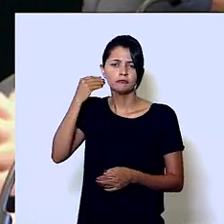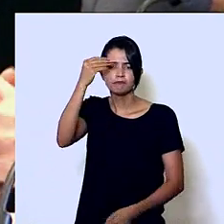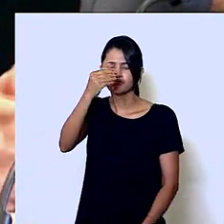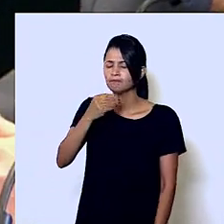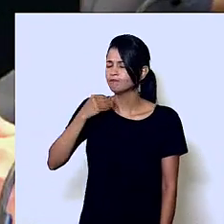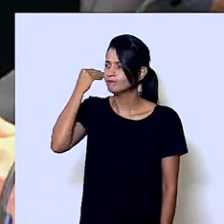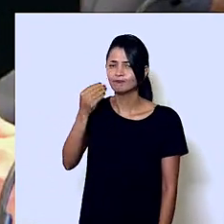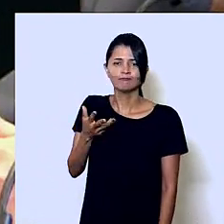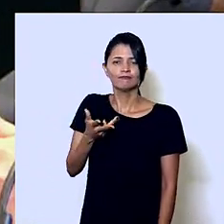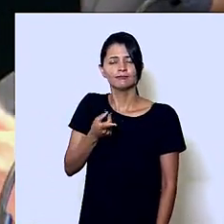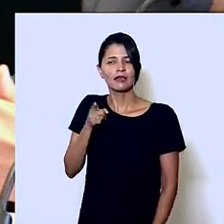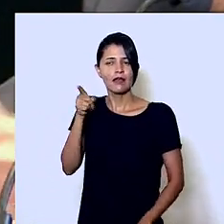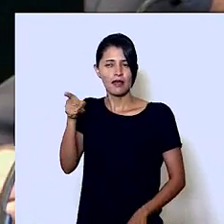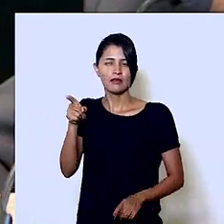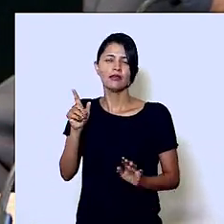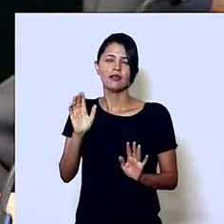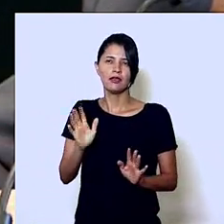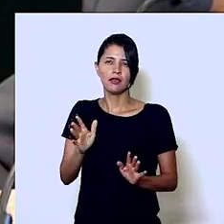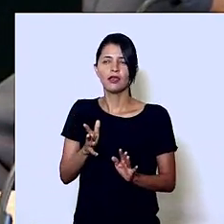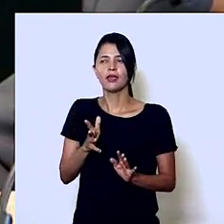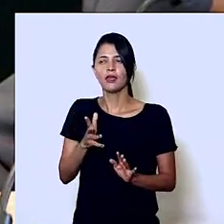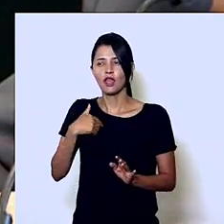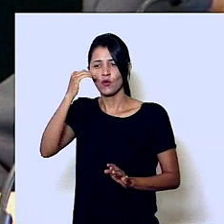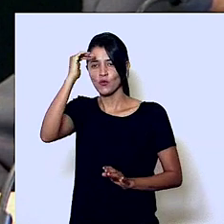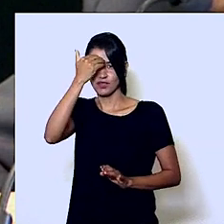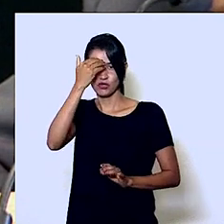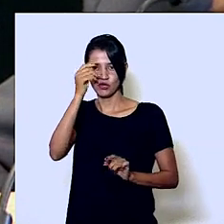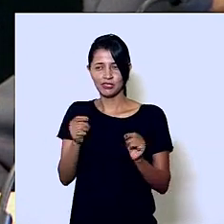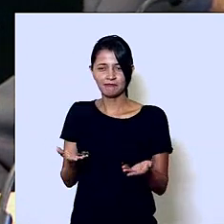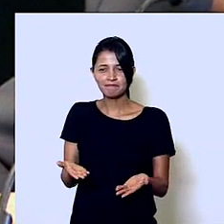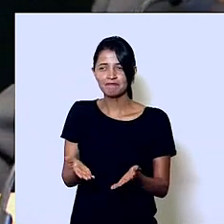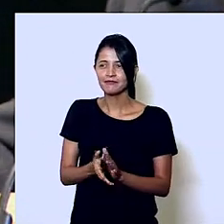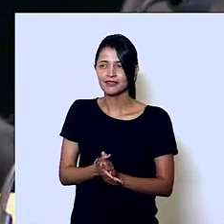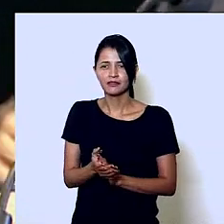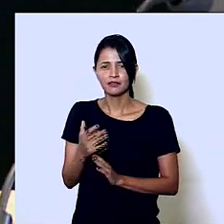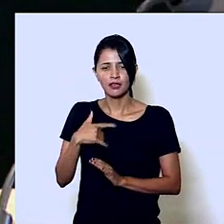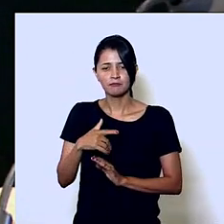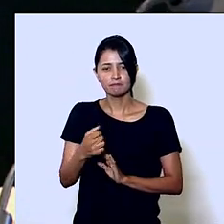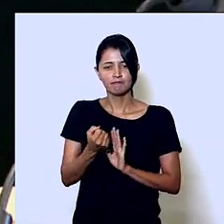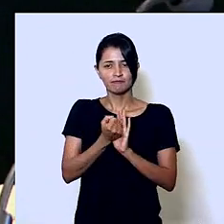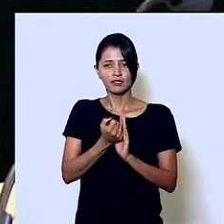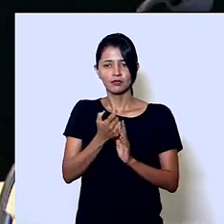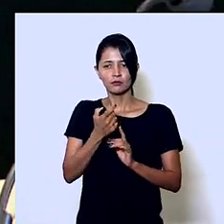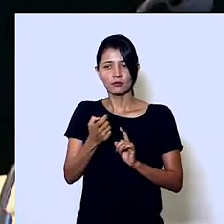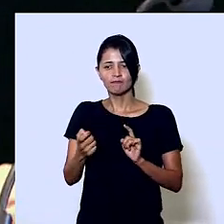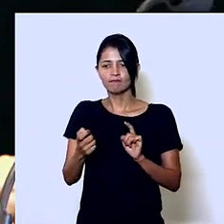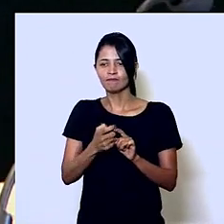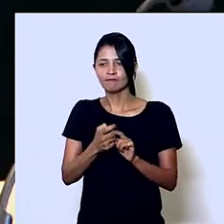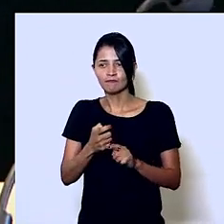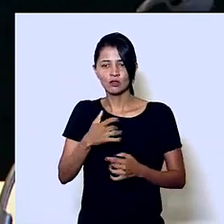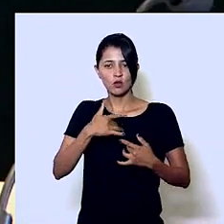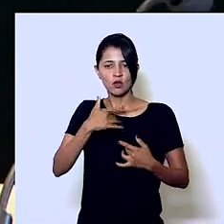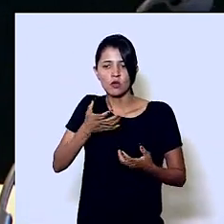que ali eu compreendi a minha vocação de diplomata, que, aliás, diga-se de passagem, aí eu